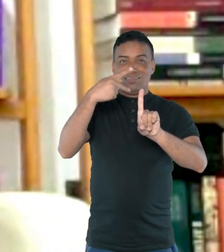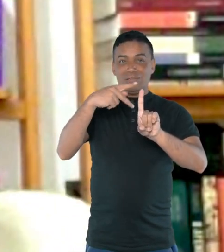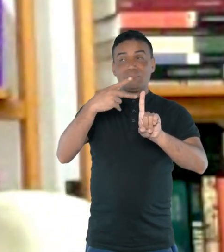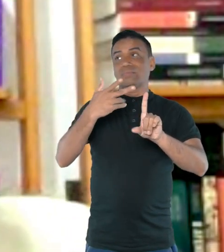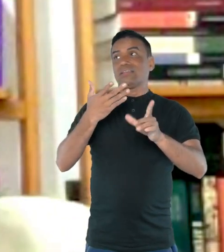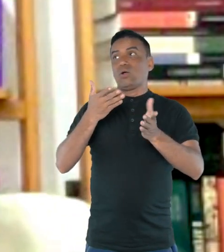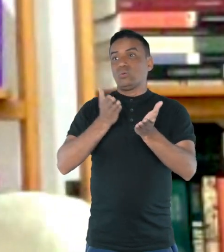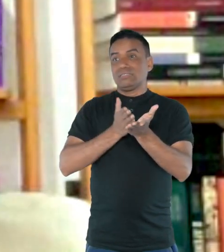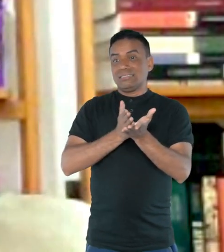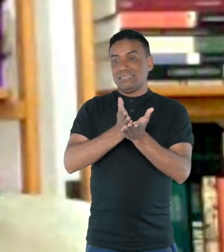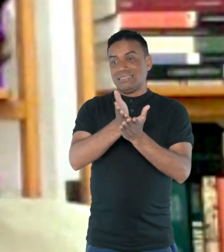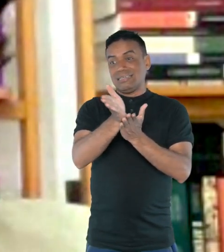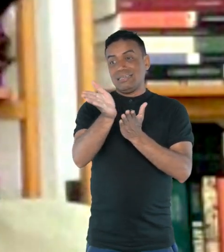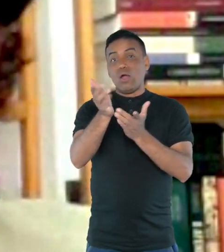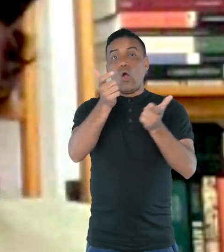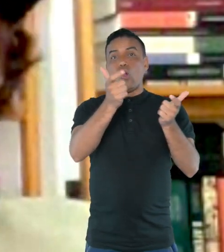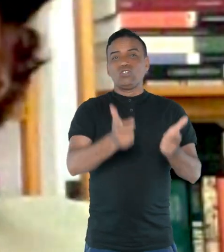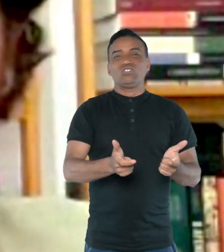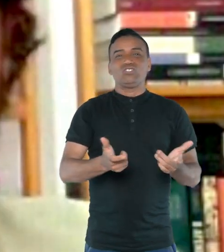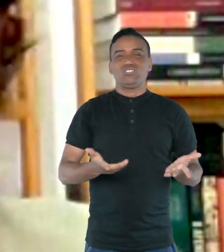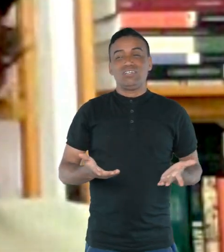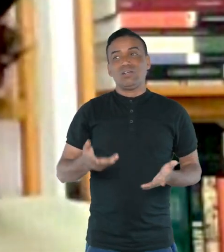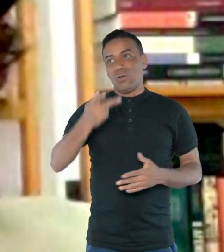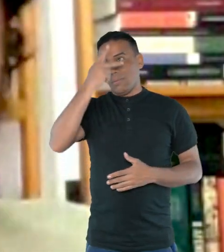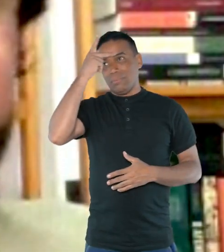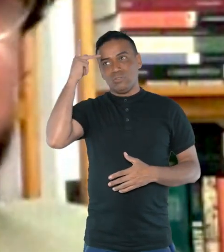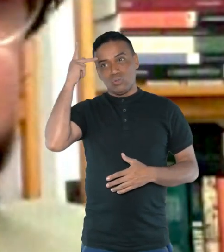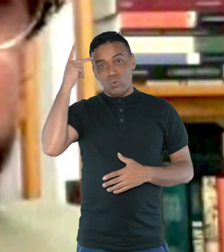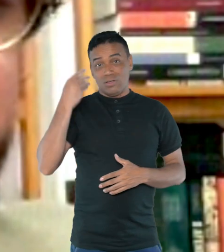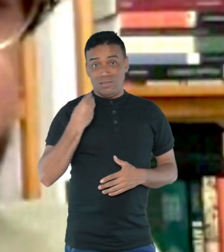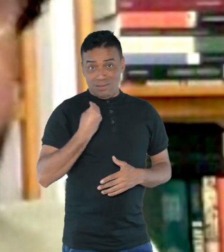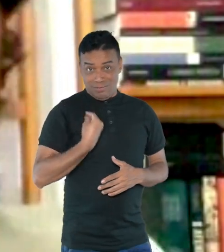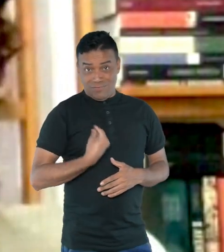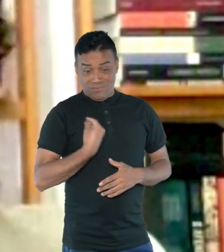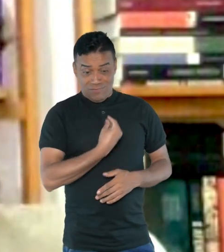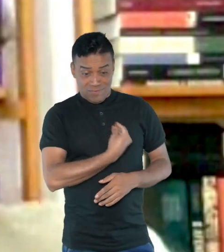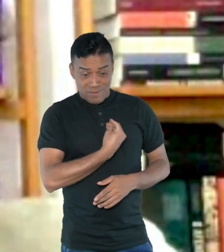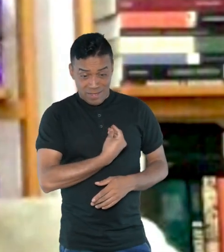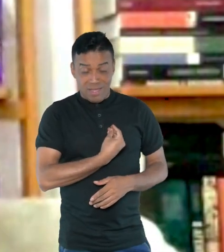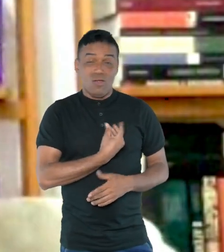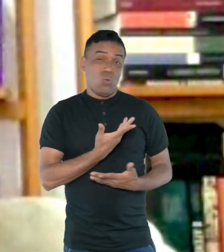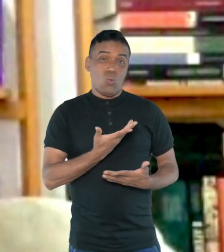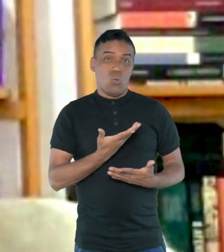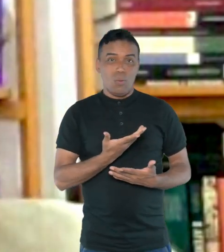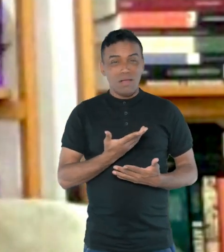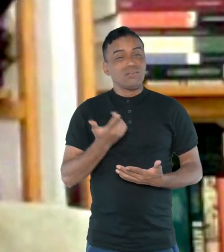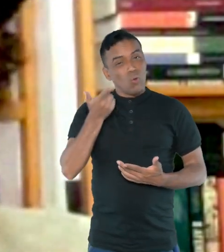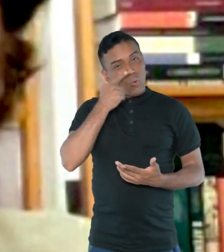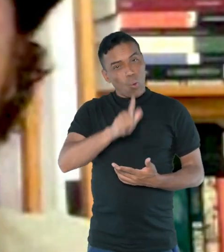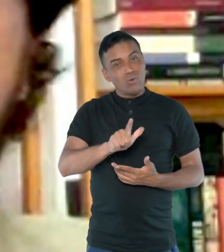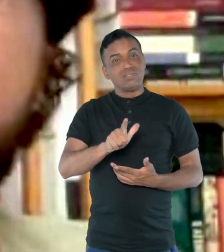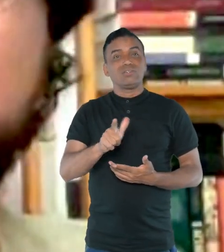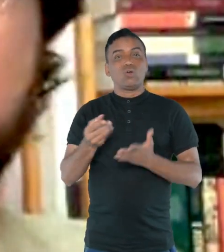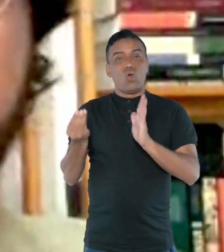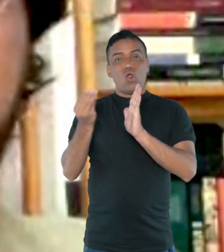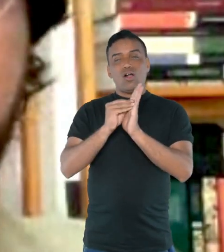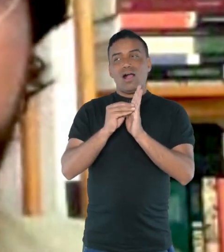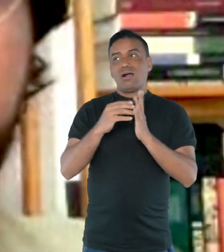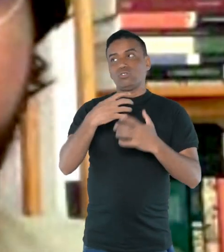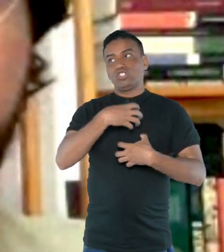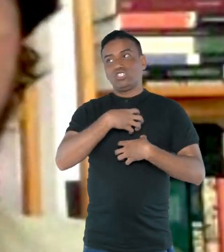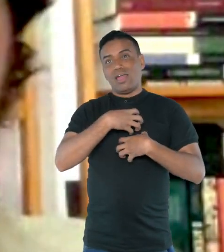Afinal, não é uma pessoa que existiu ou que exista. Mas eu acredito que eu consegui terminar de maneira muito